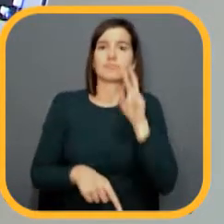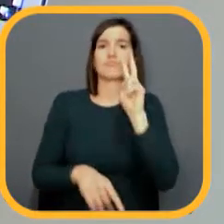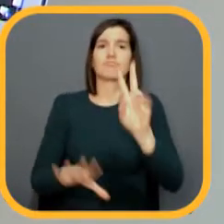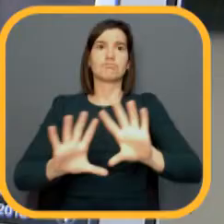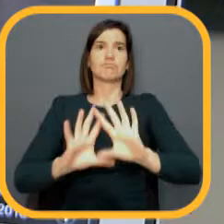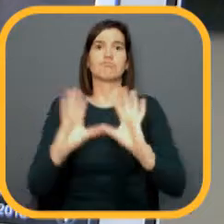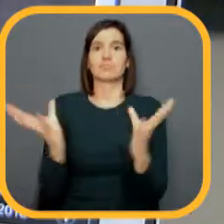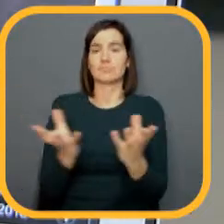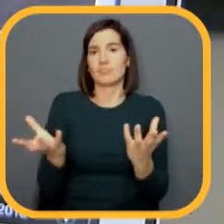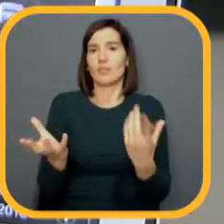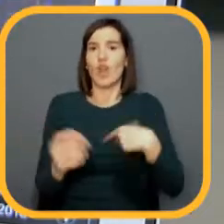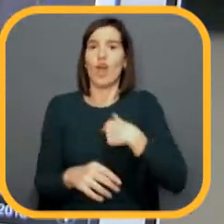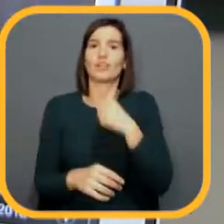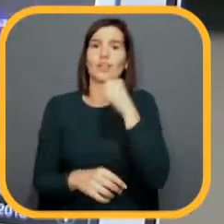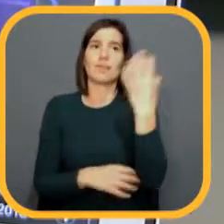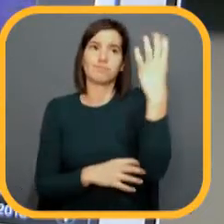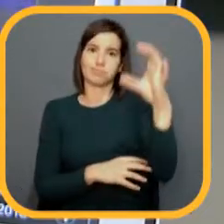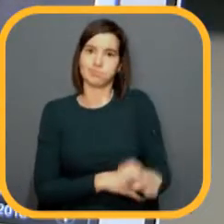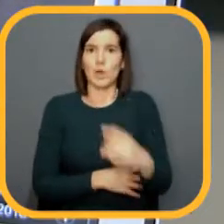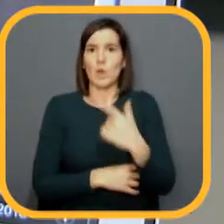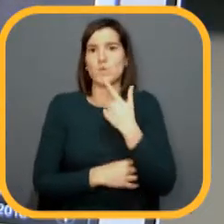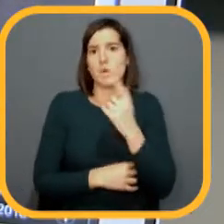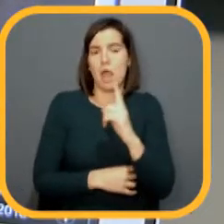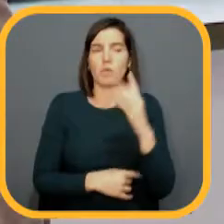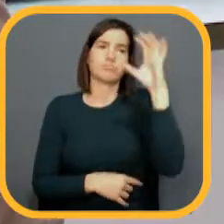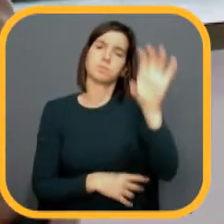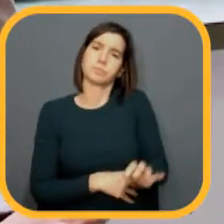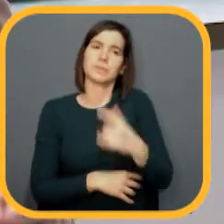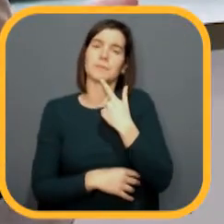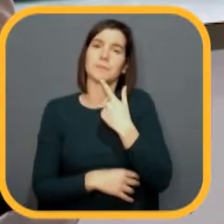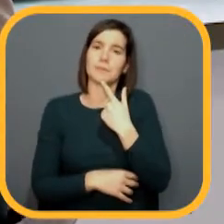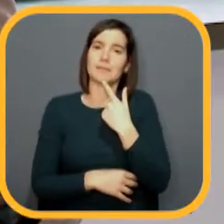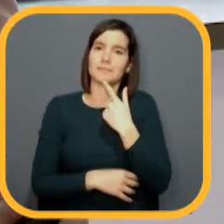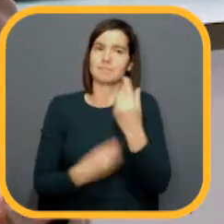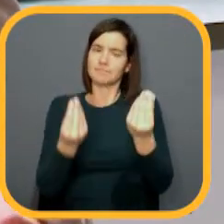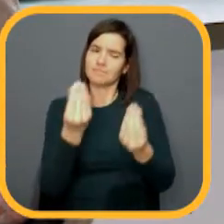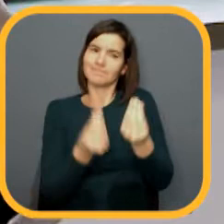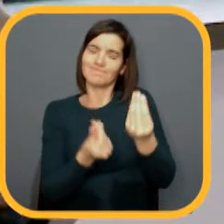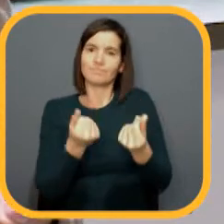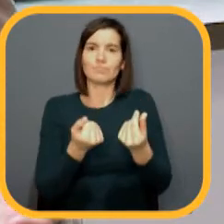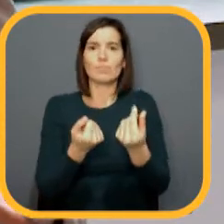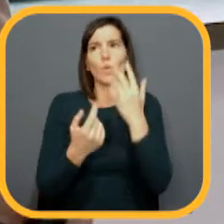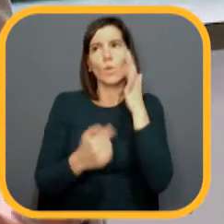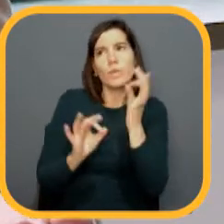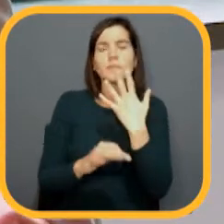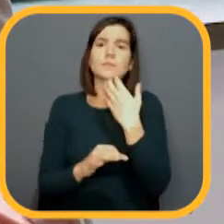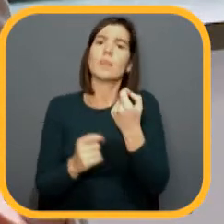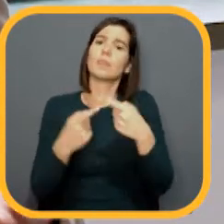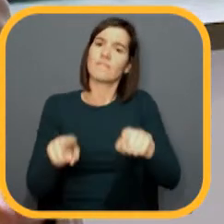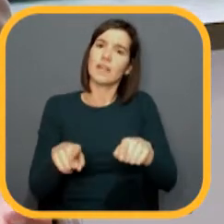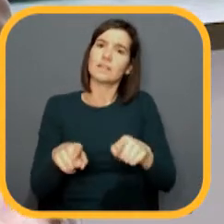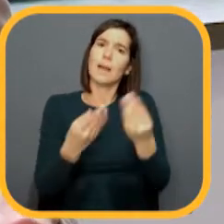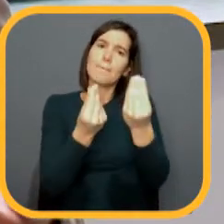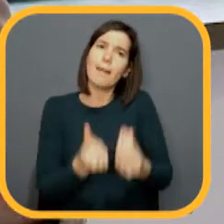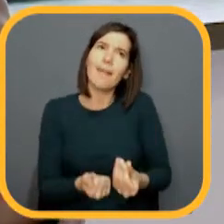nosso universo de publicações, que não é assim muito grande, e perceber que há cuidados diferentes. Não são cuidados, são